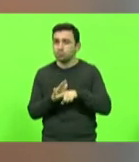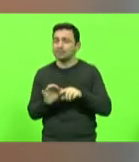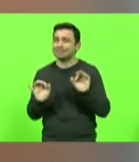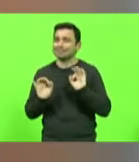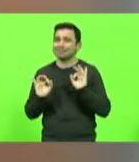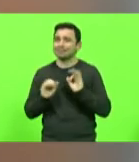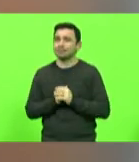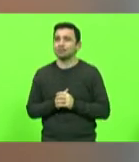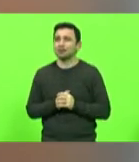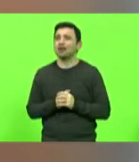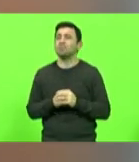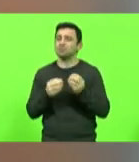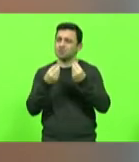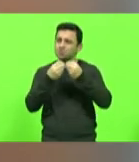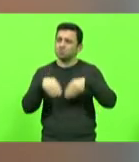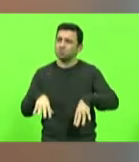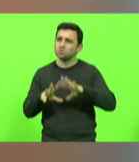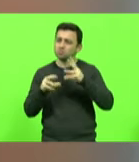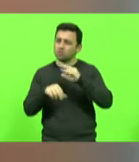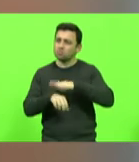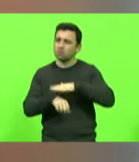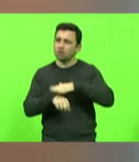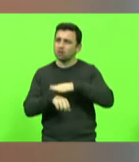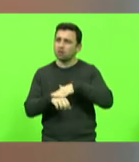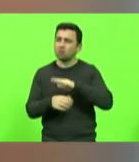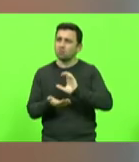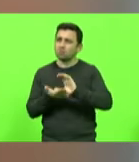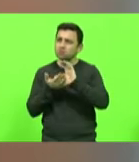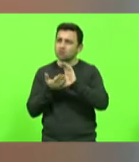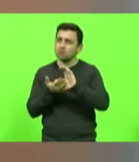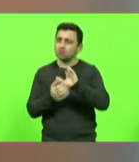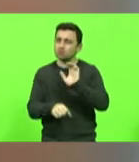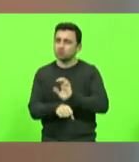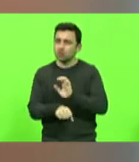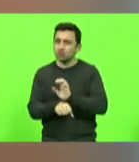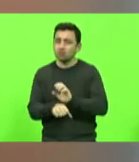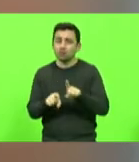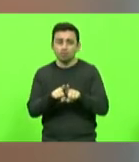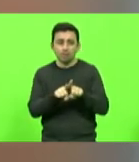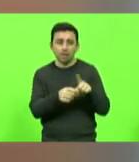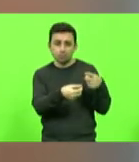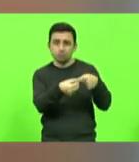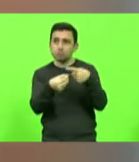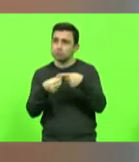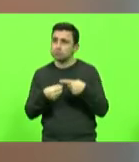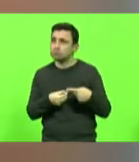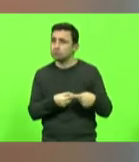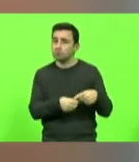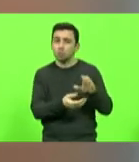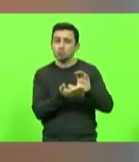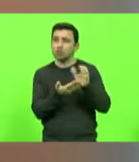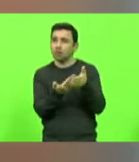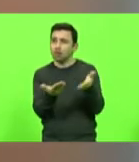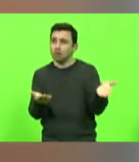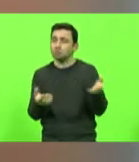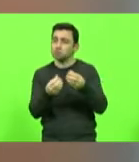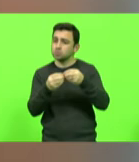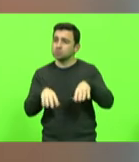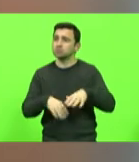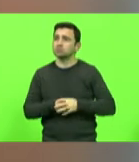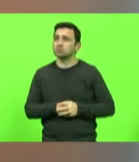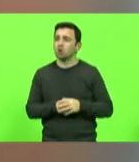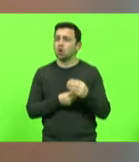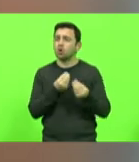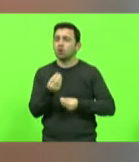Isso prejudica tanto a atuação dos conselhos do Estado quanto dos conselhos dos municípios. E ainda, como é que vamos acompanhar